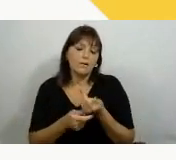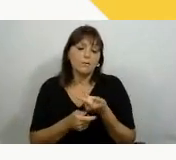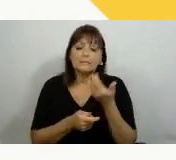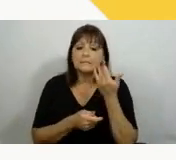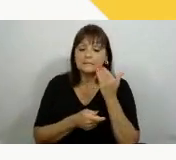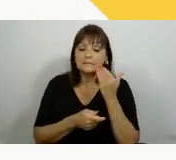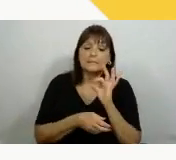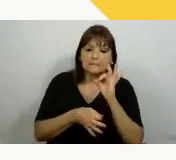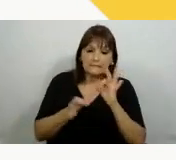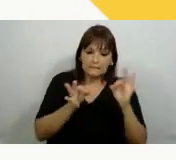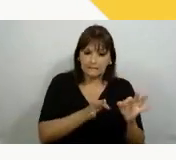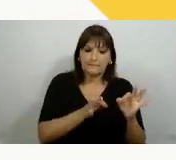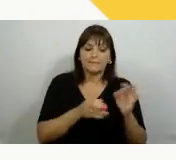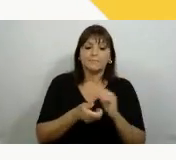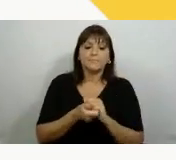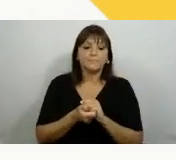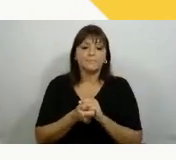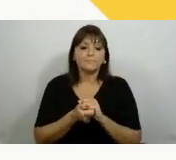Ser